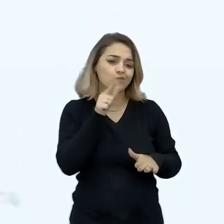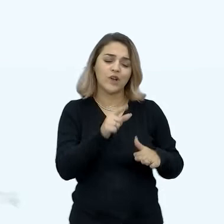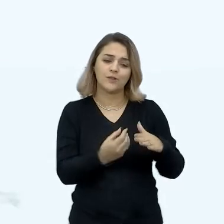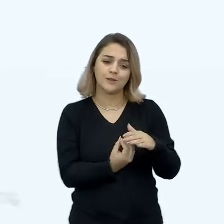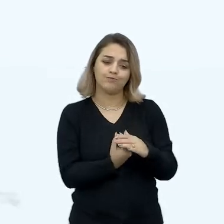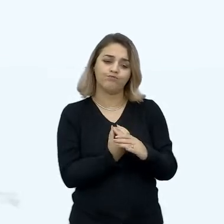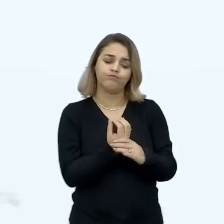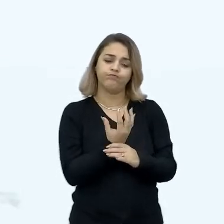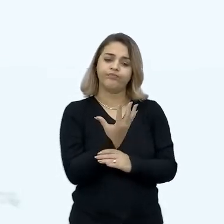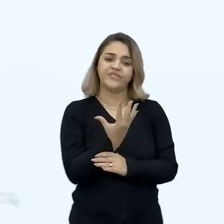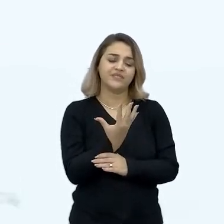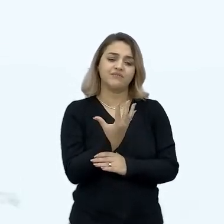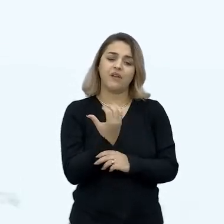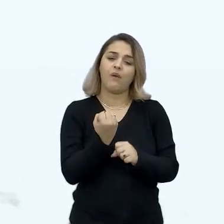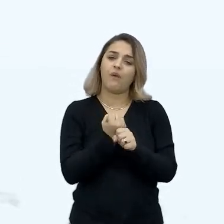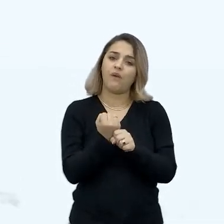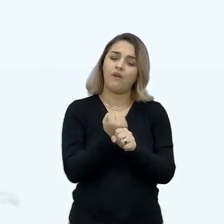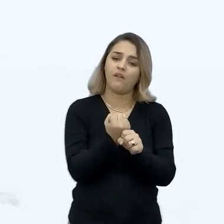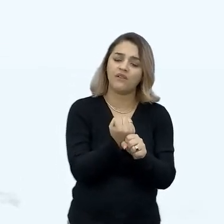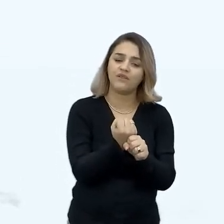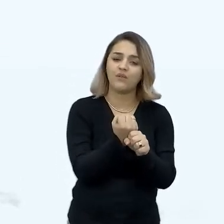fertilização em alguns anos.